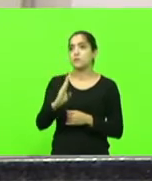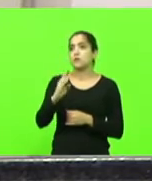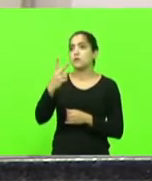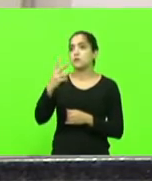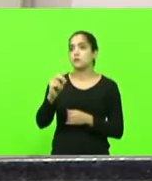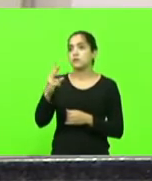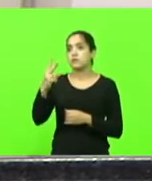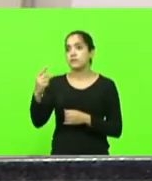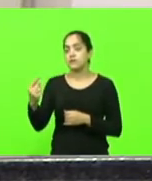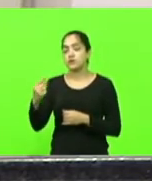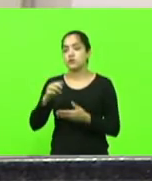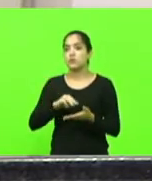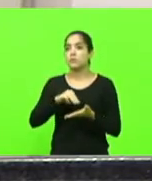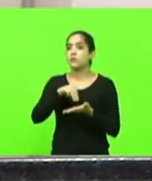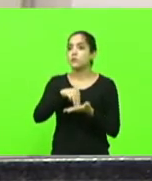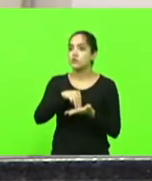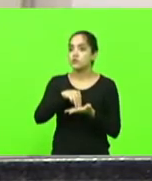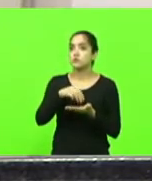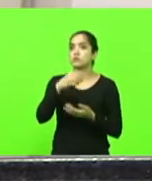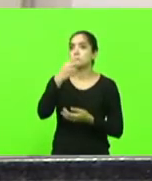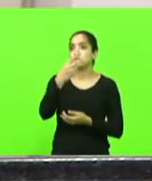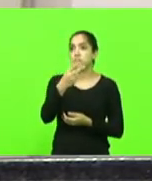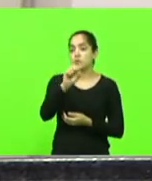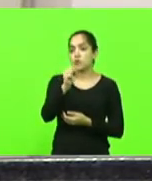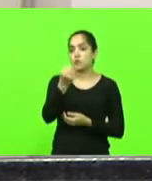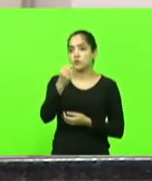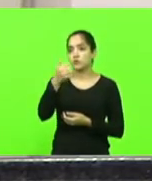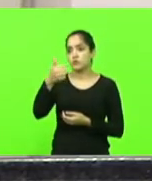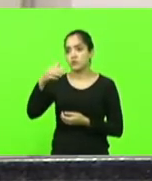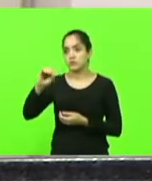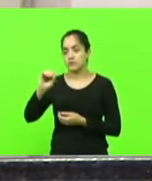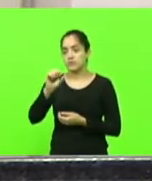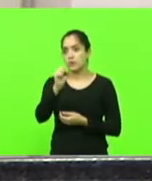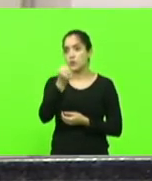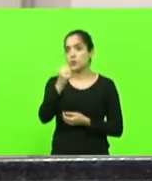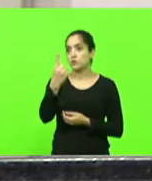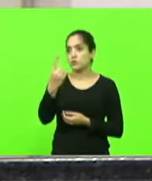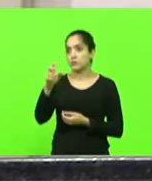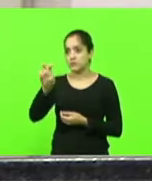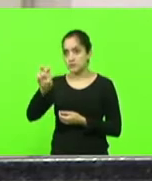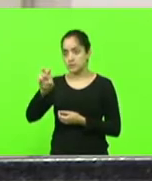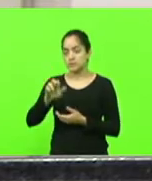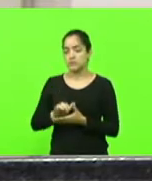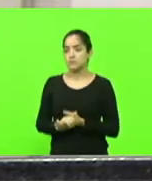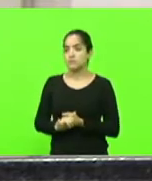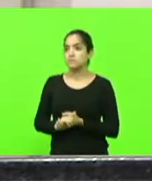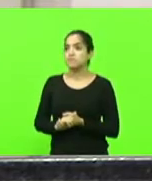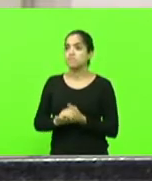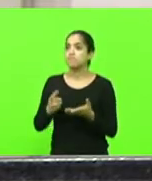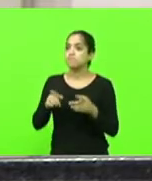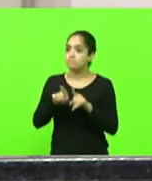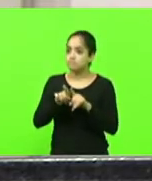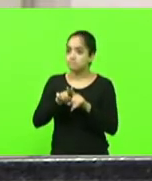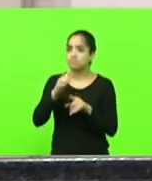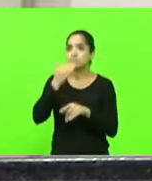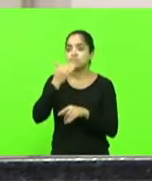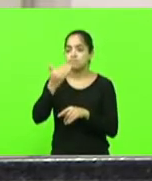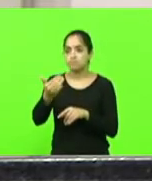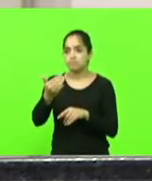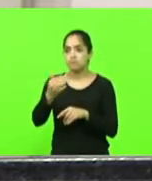636/2021. As moções números 810 a 815/2021. Bem como os requerimentos